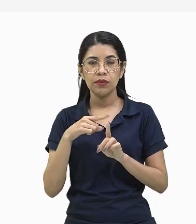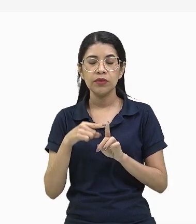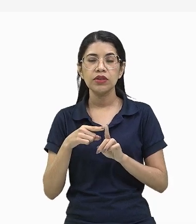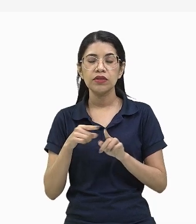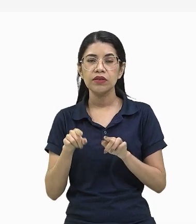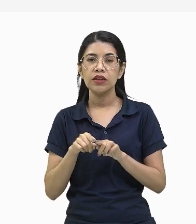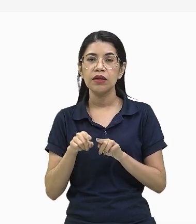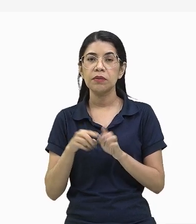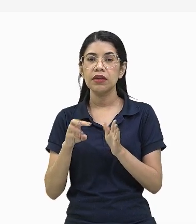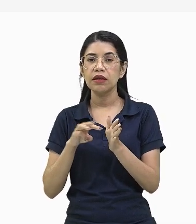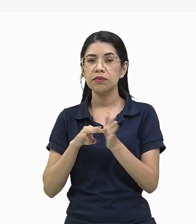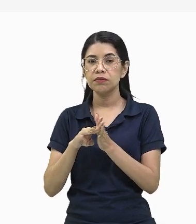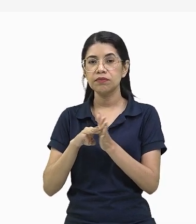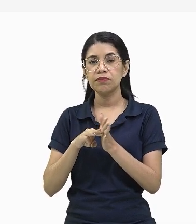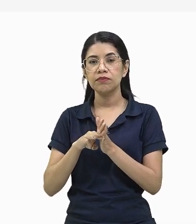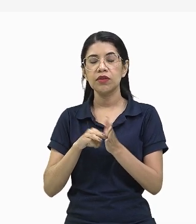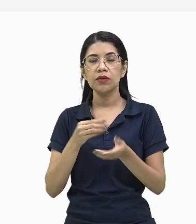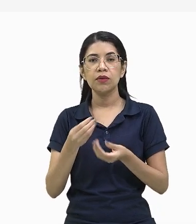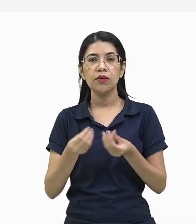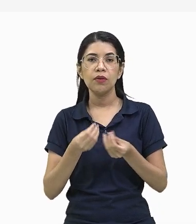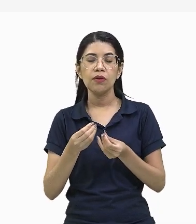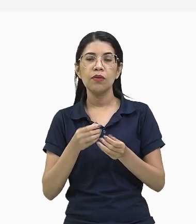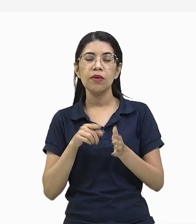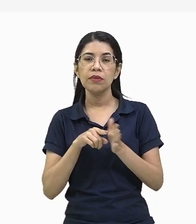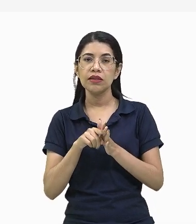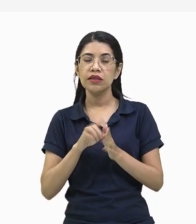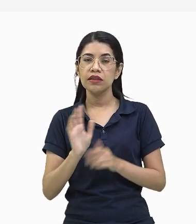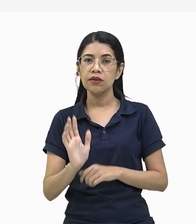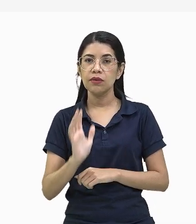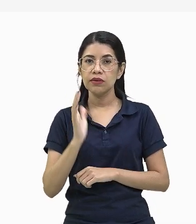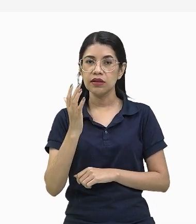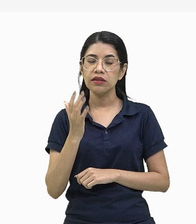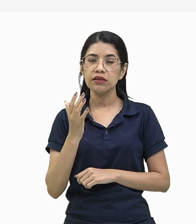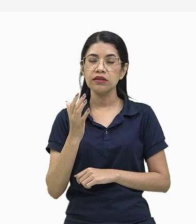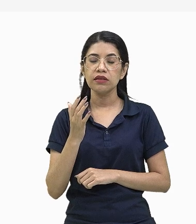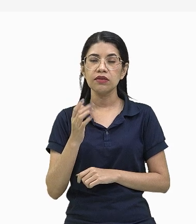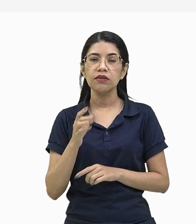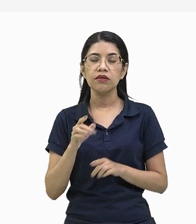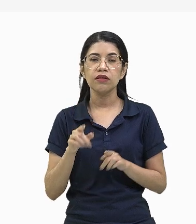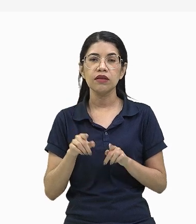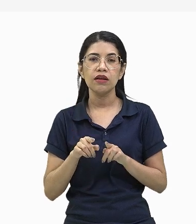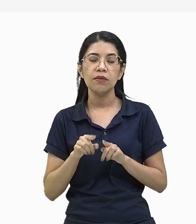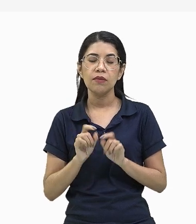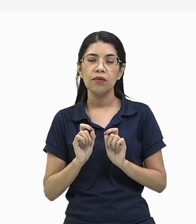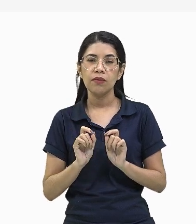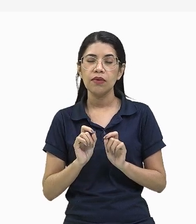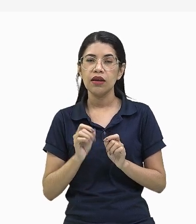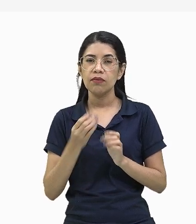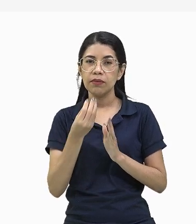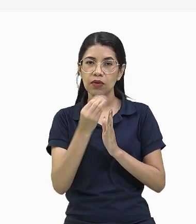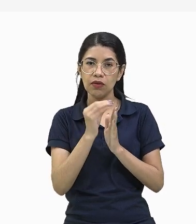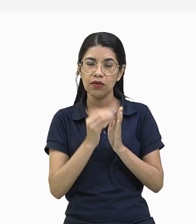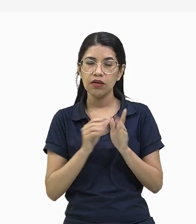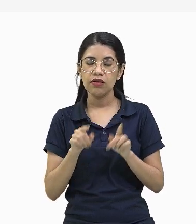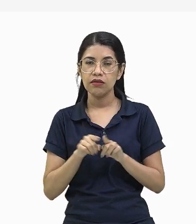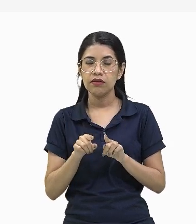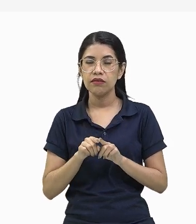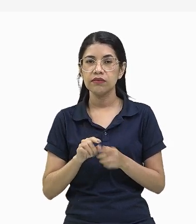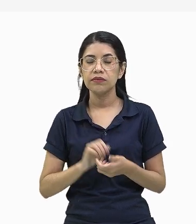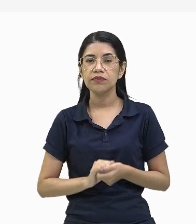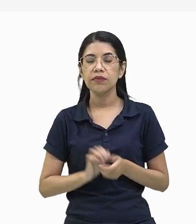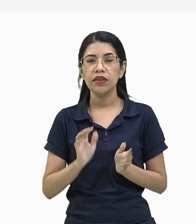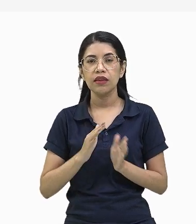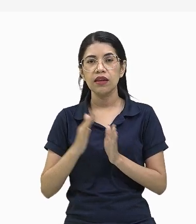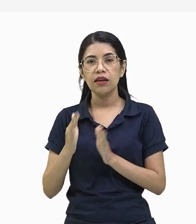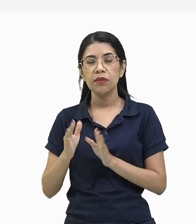a metodologia, como a pesquisa é feita, ou como ela será feita, né? Ou como ela foi feita. Depois, nós vamos